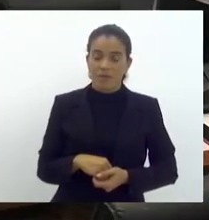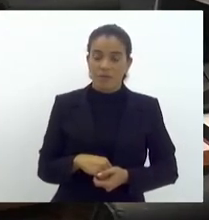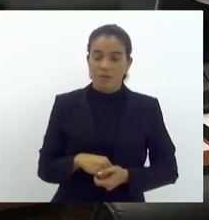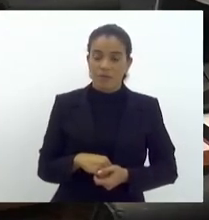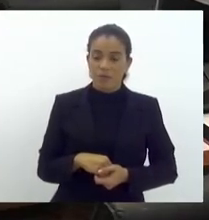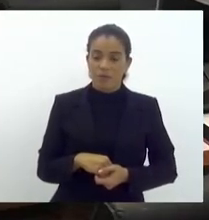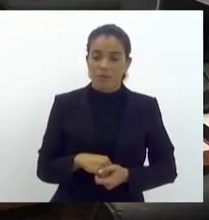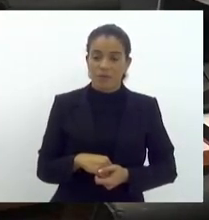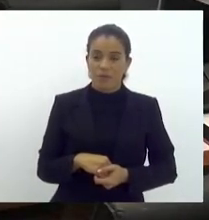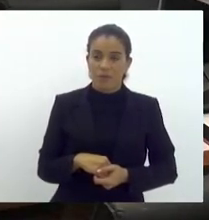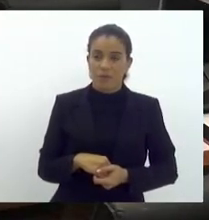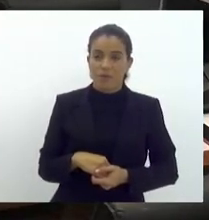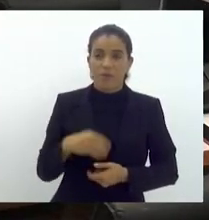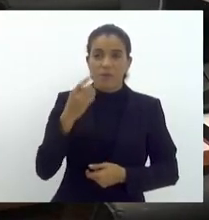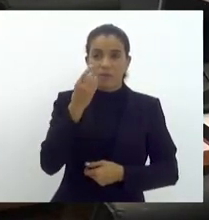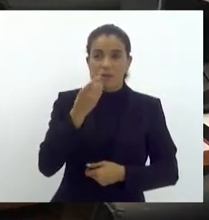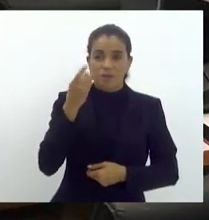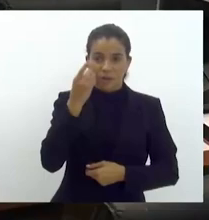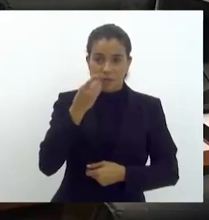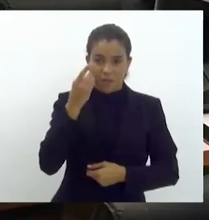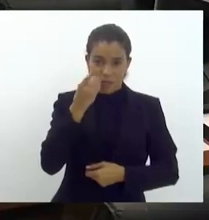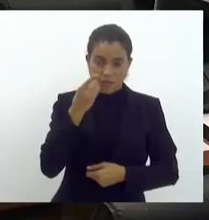sim deputada